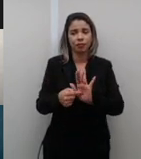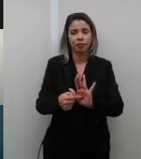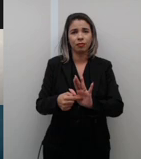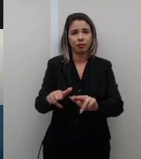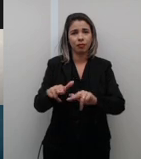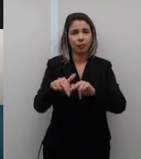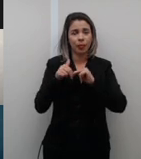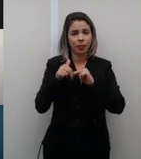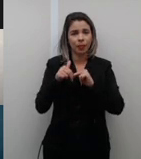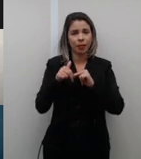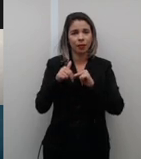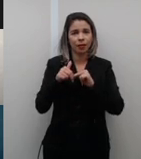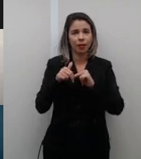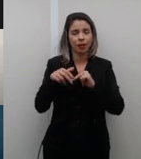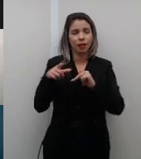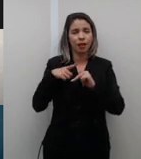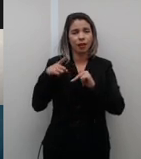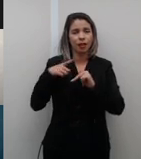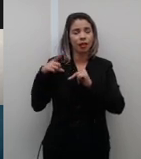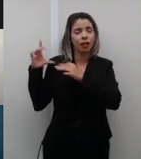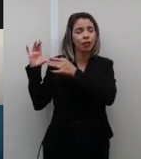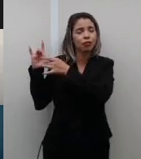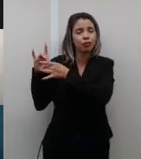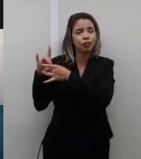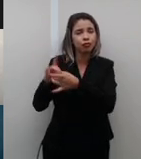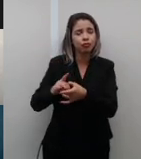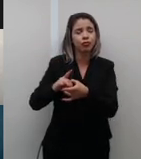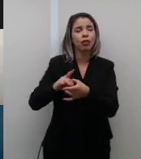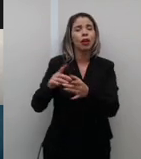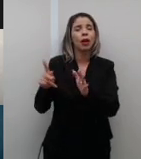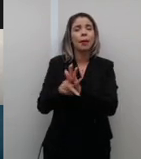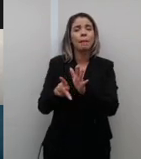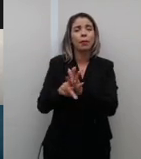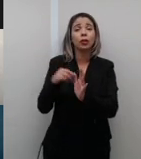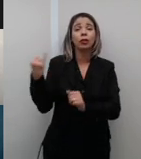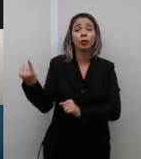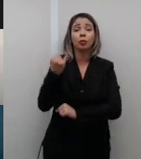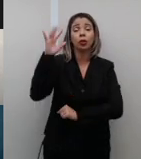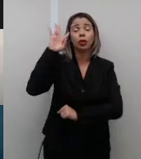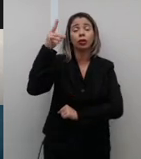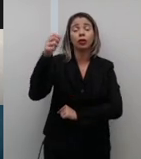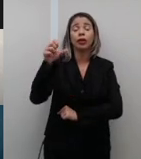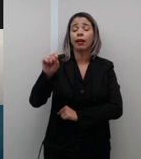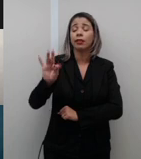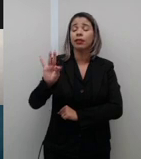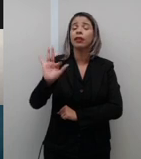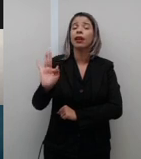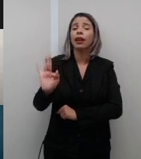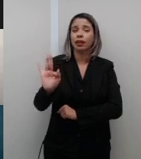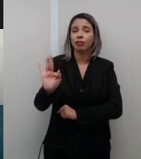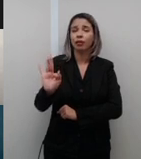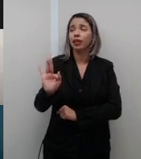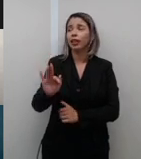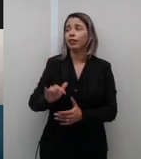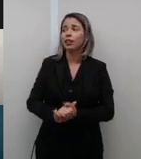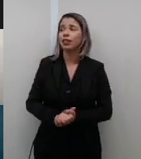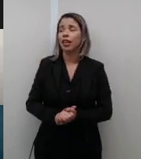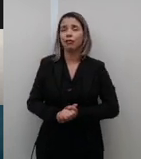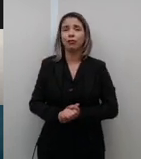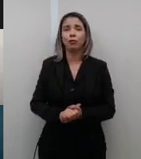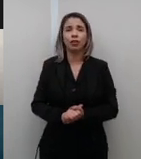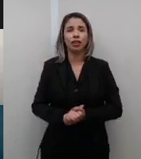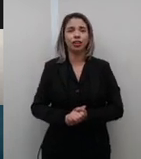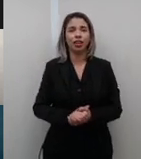da histórica decisão, né, do Supremo Tribunal Federal em relação a esse tema